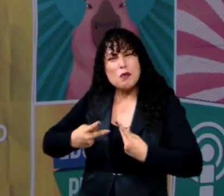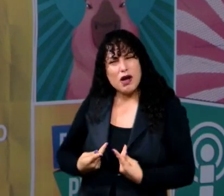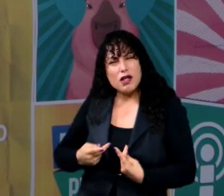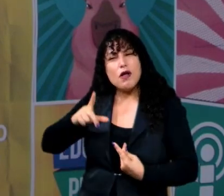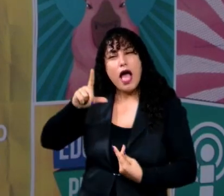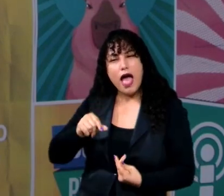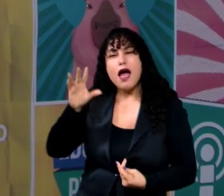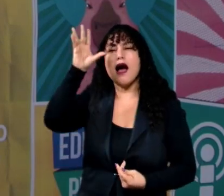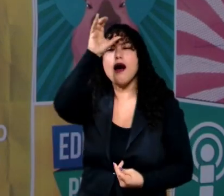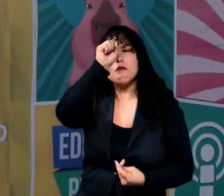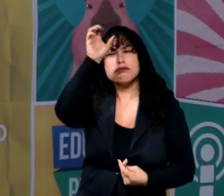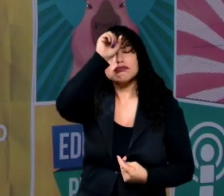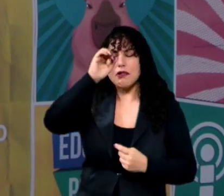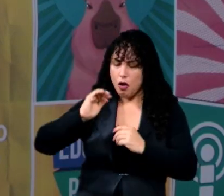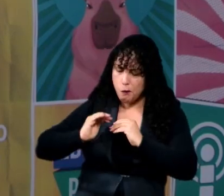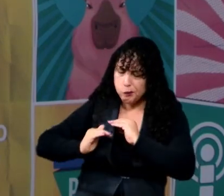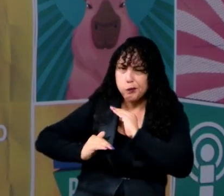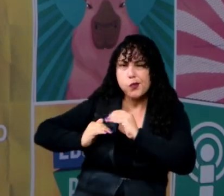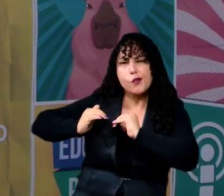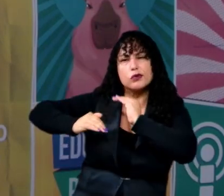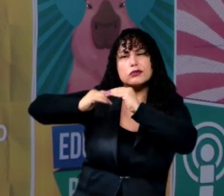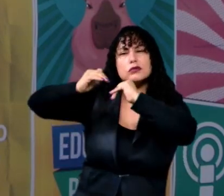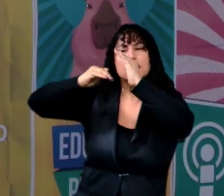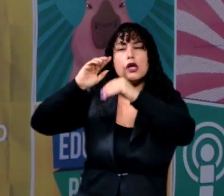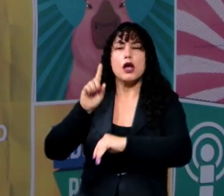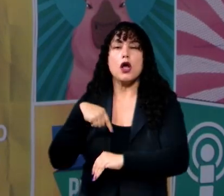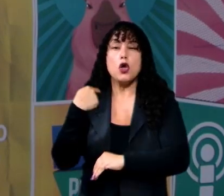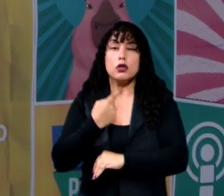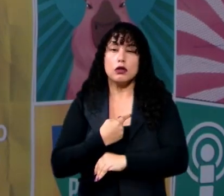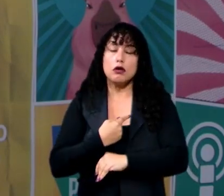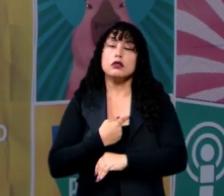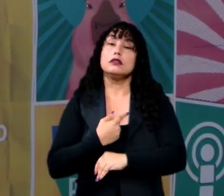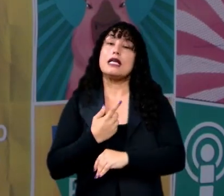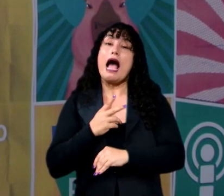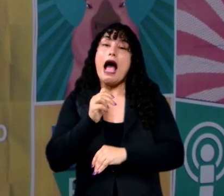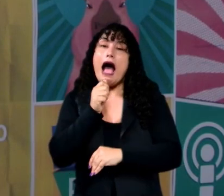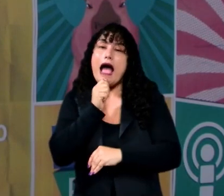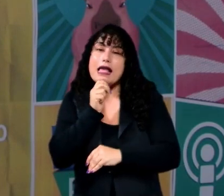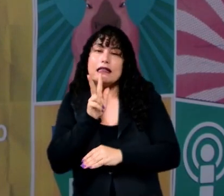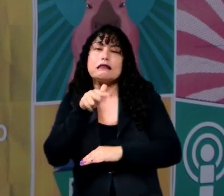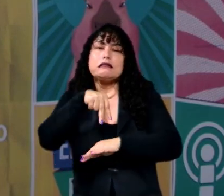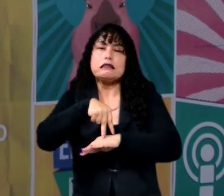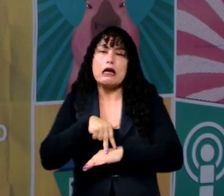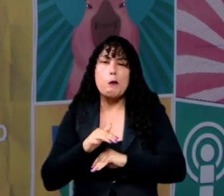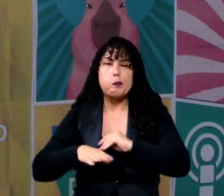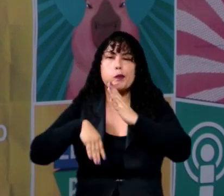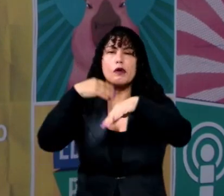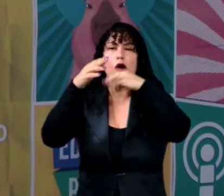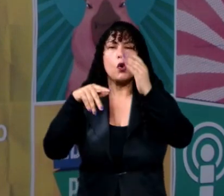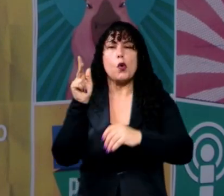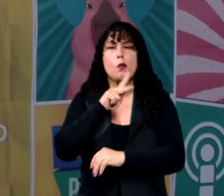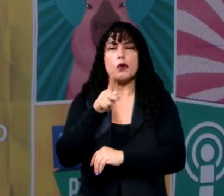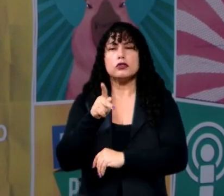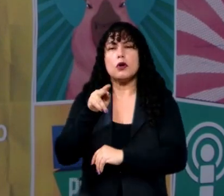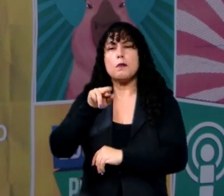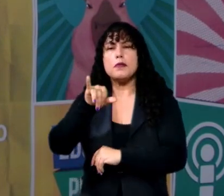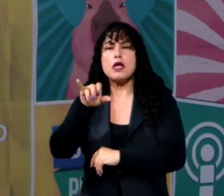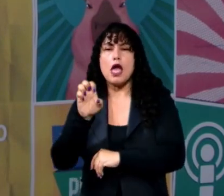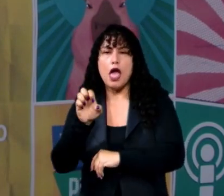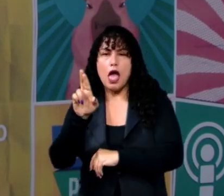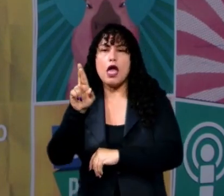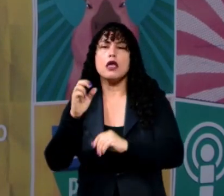aprendizado, é um processo. Então, nós estamos nesse processo. O professor Pierre Vaio, que criou